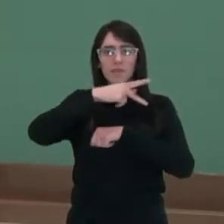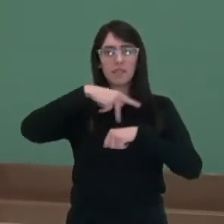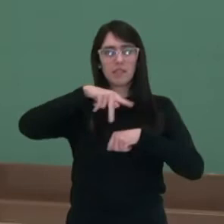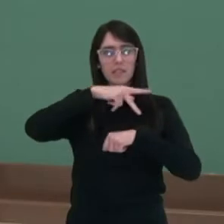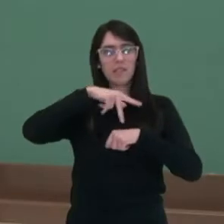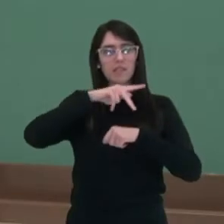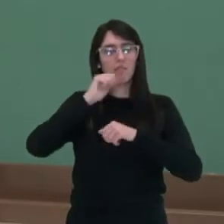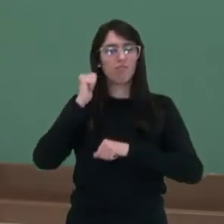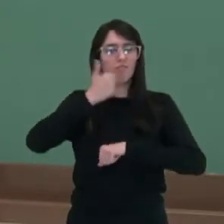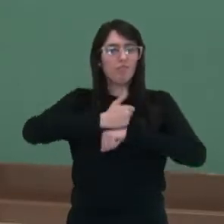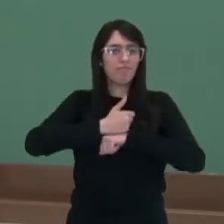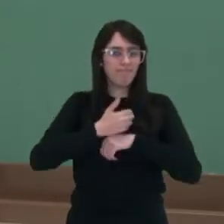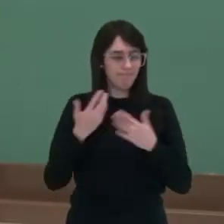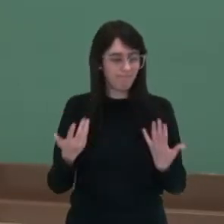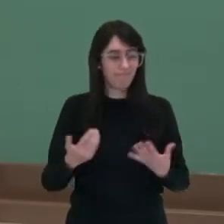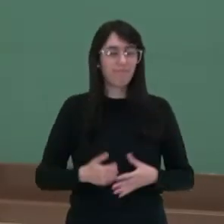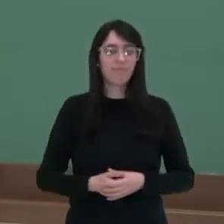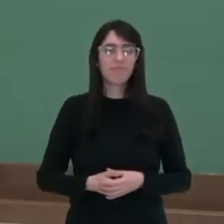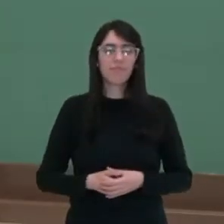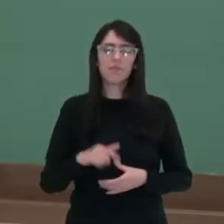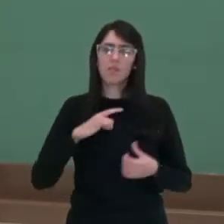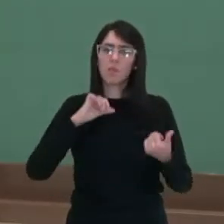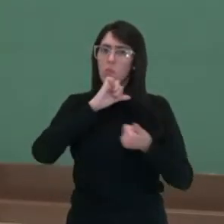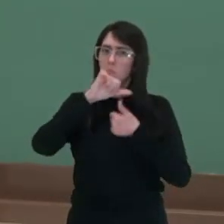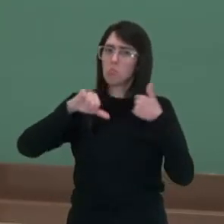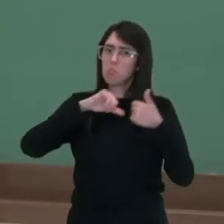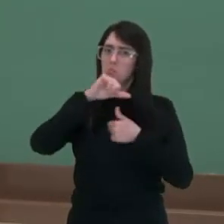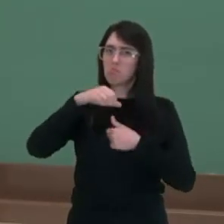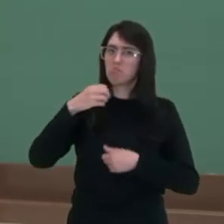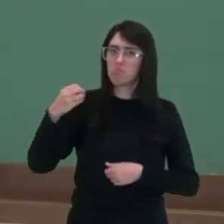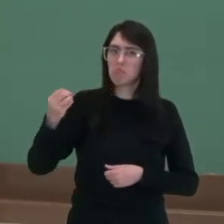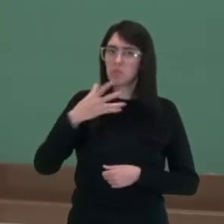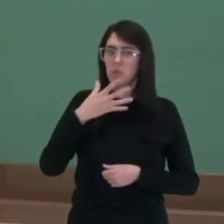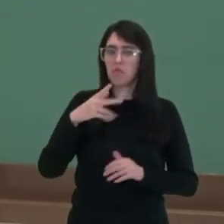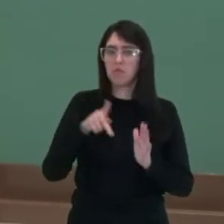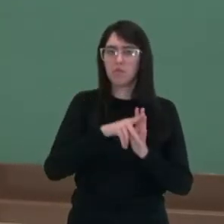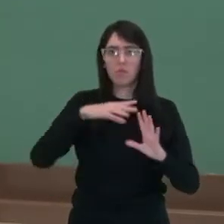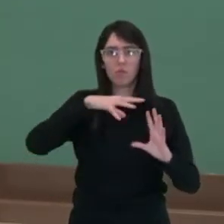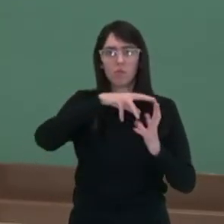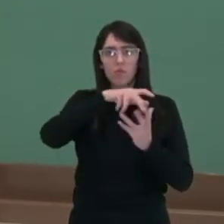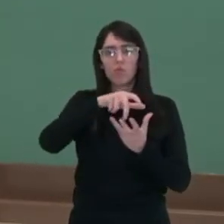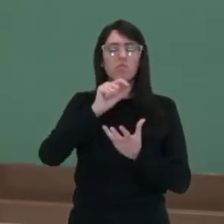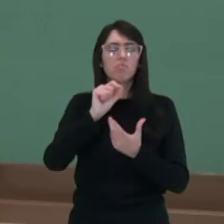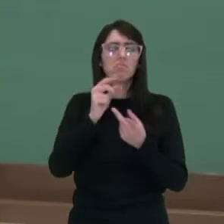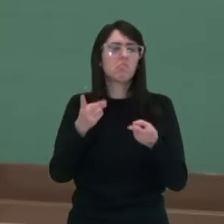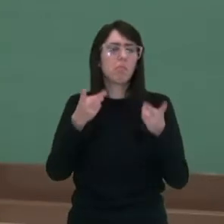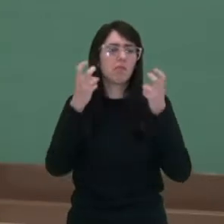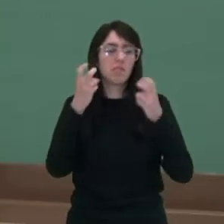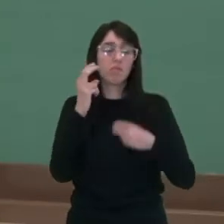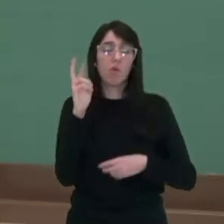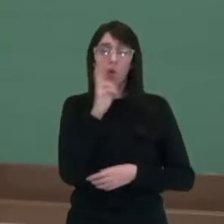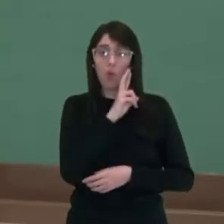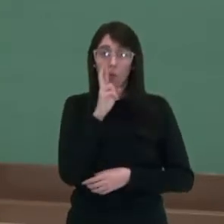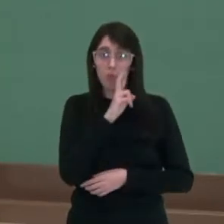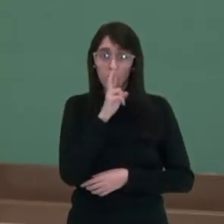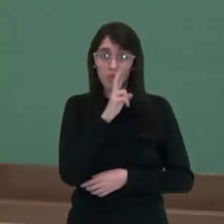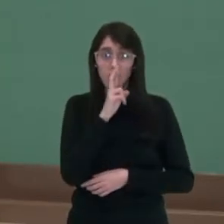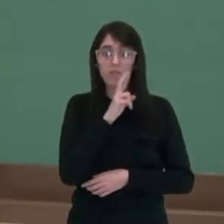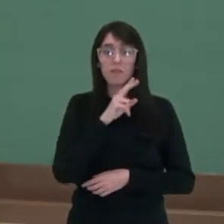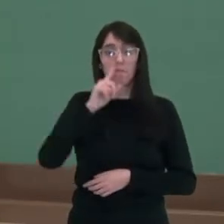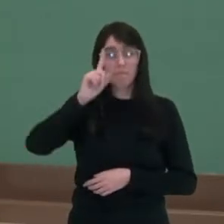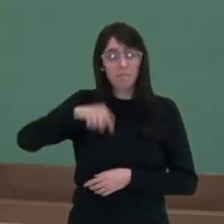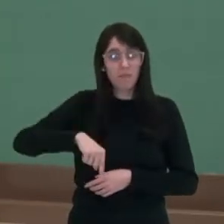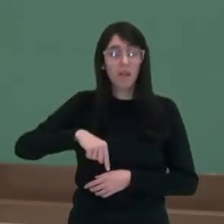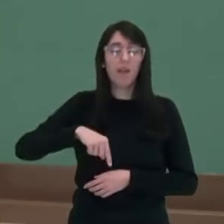as demais. E a partir dessas mudanças no cenário global, a gente observa que a Rússia é o maior